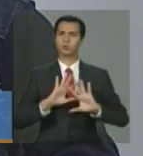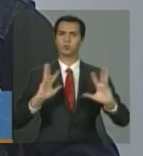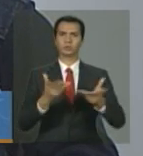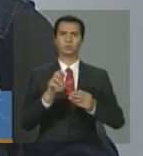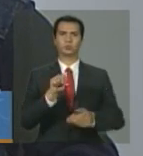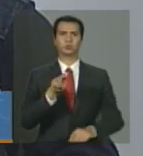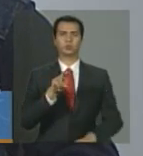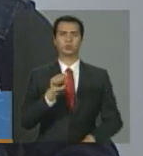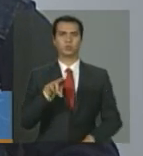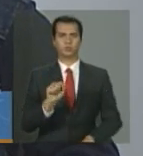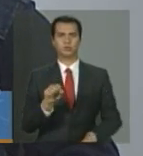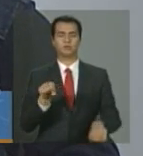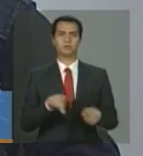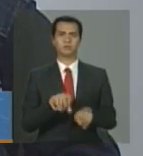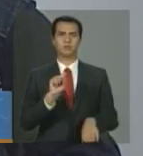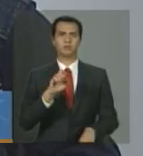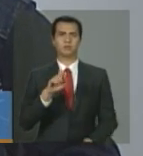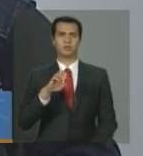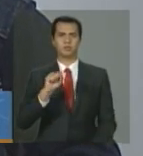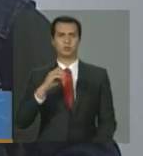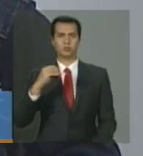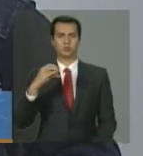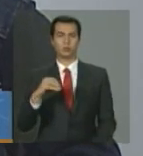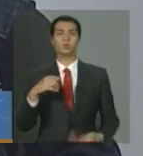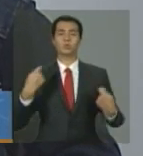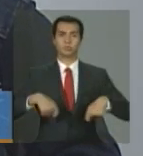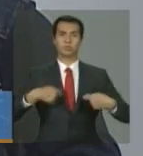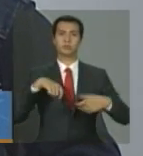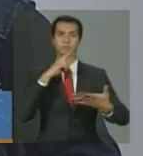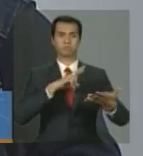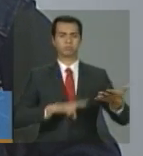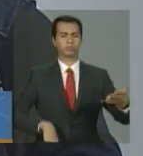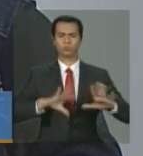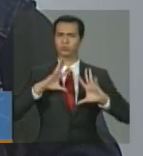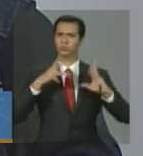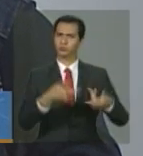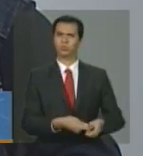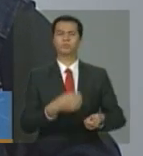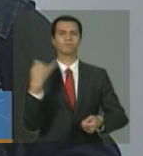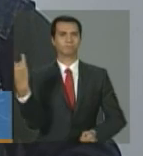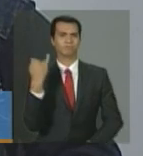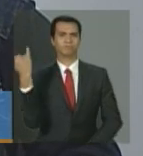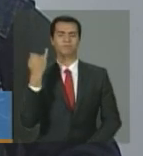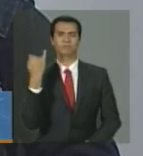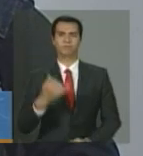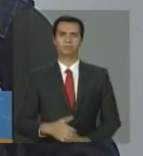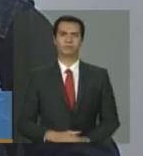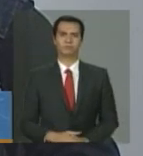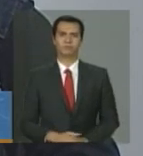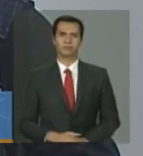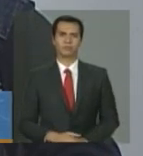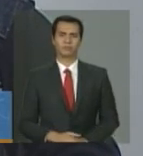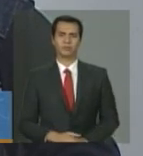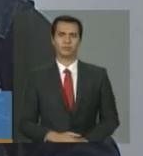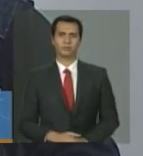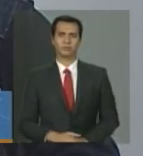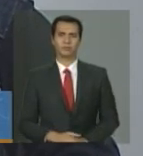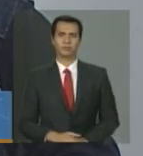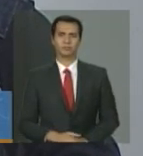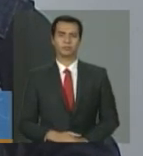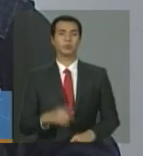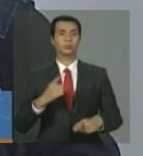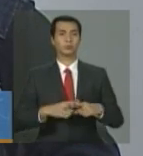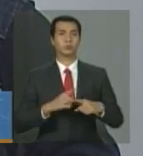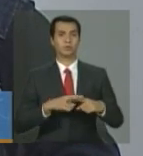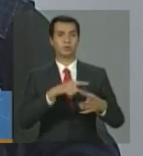suas do questionário são questões importantes que precisam de ser respondidas por conta do teor do